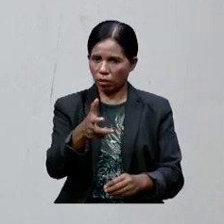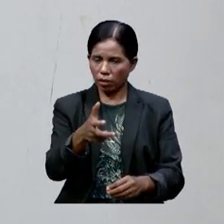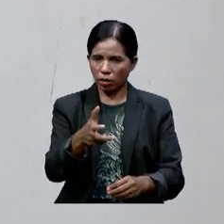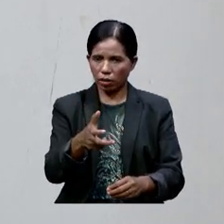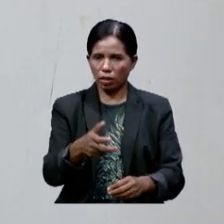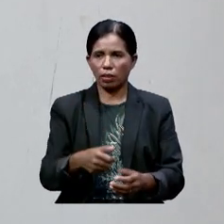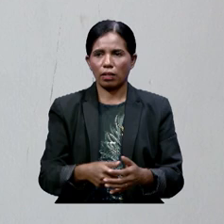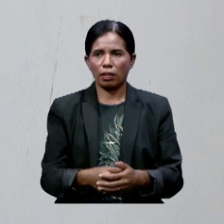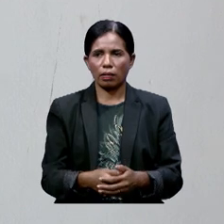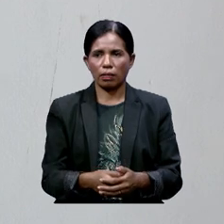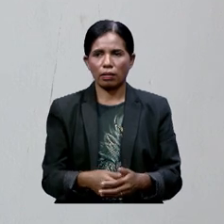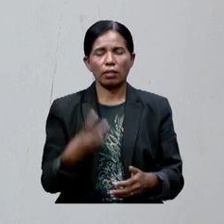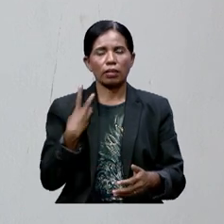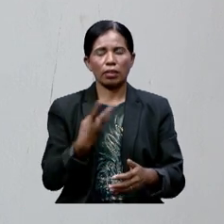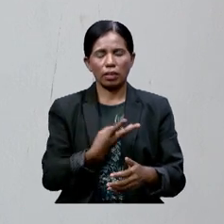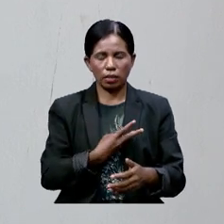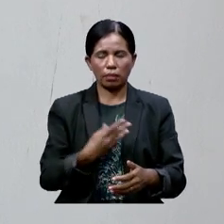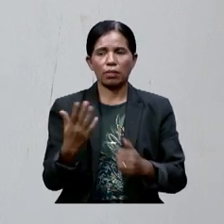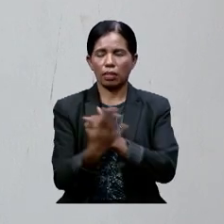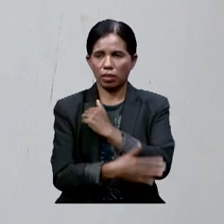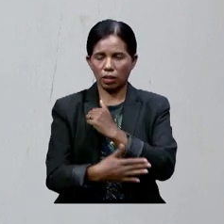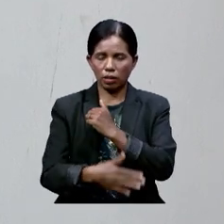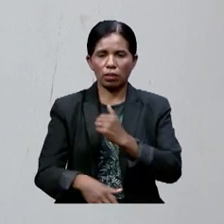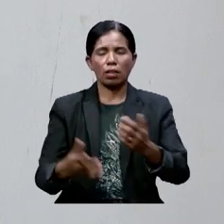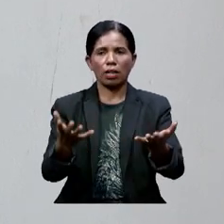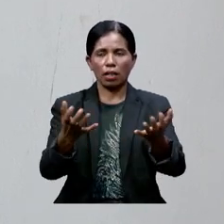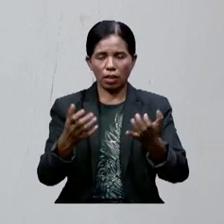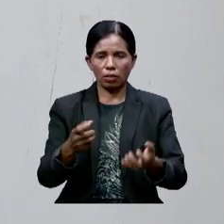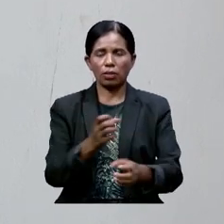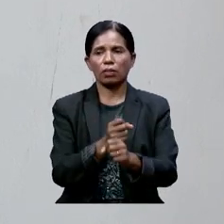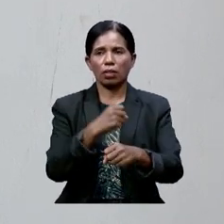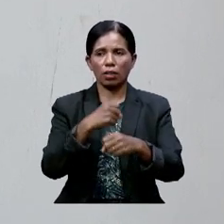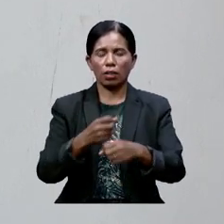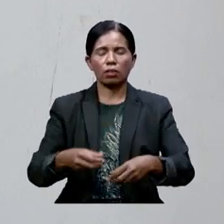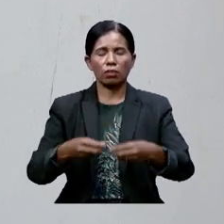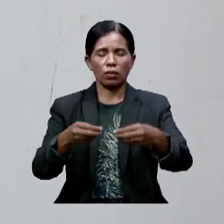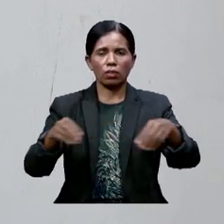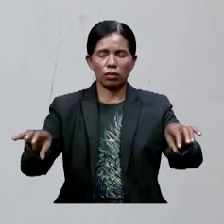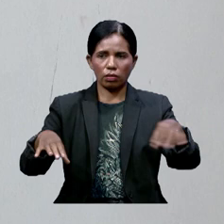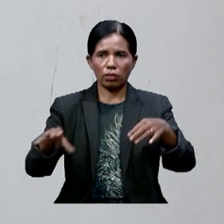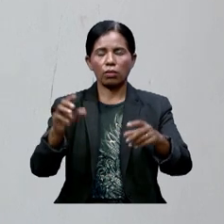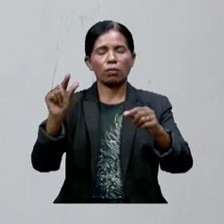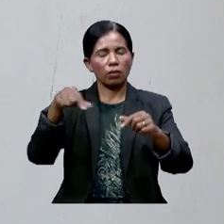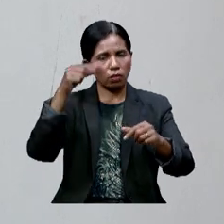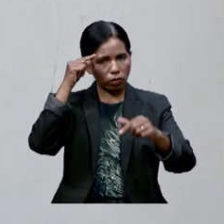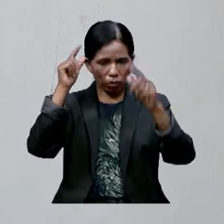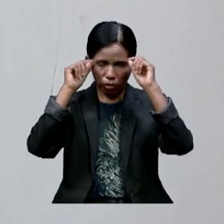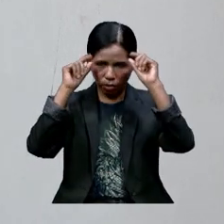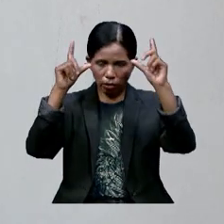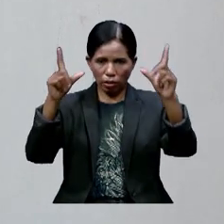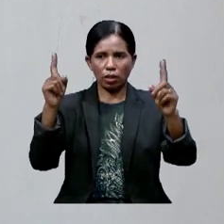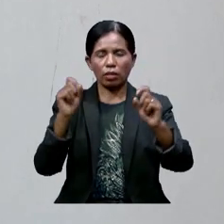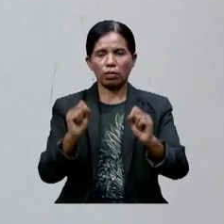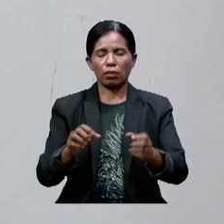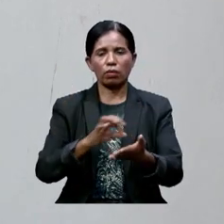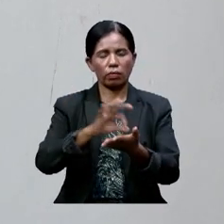portuguesa. E nós, Moçambique, estaríamos também na disposição de trabalhar com o governo de Timor para a